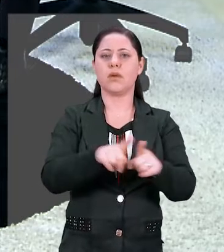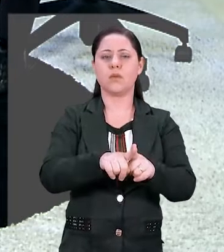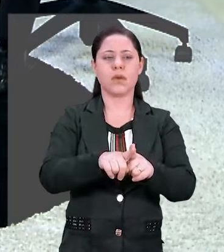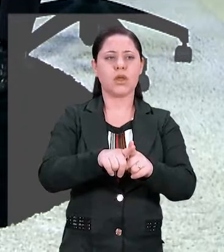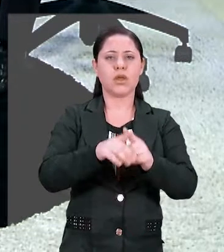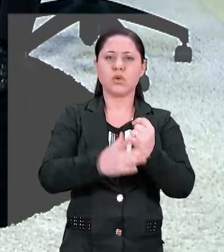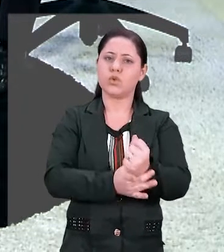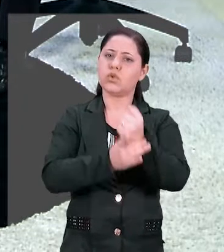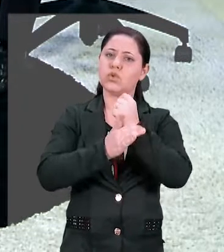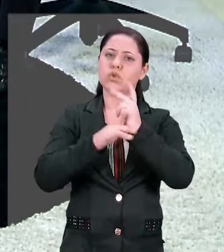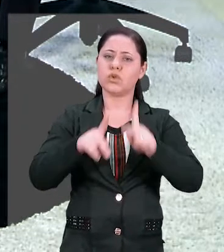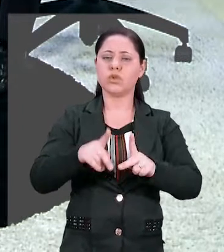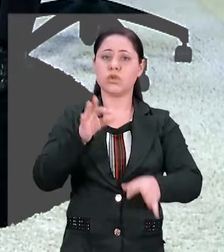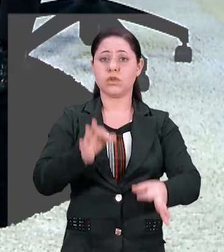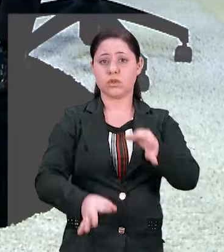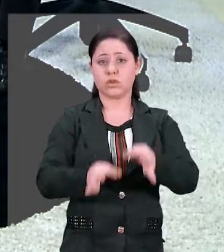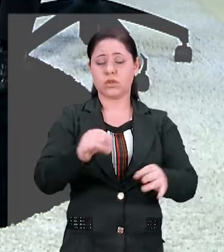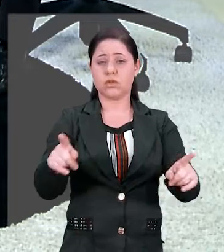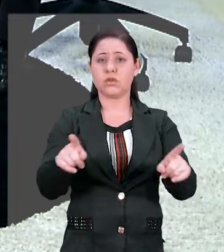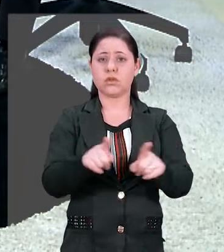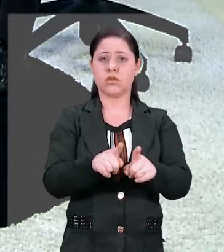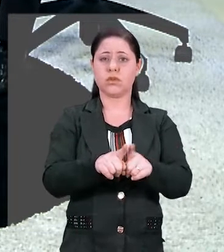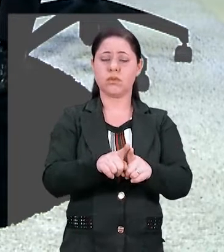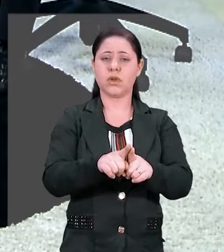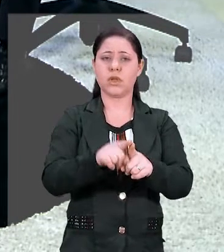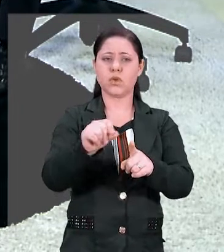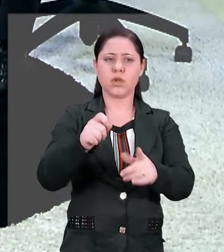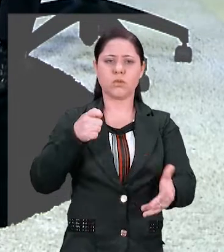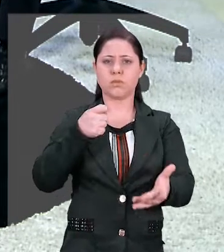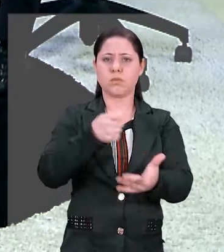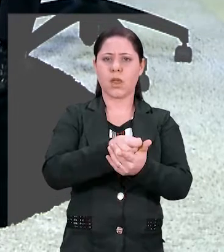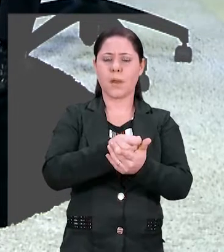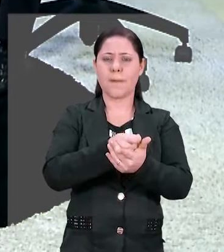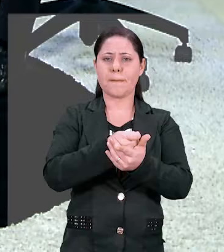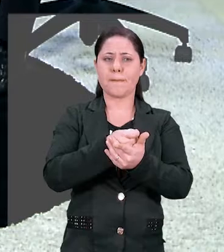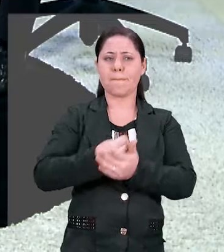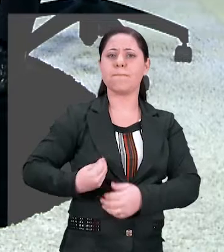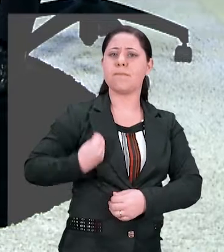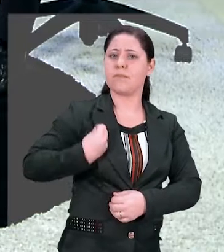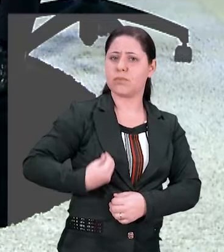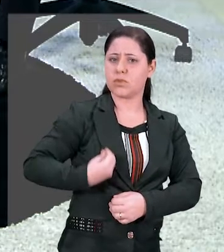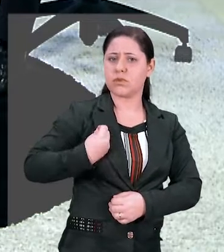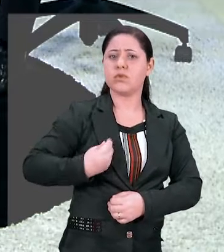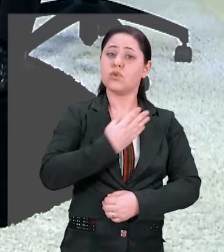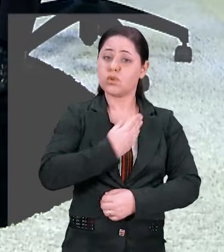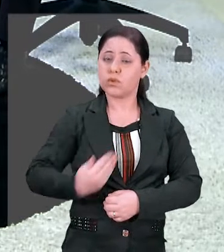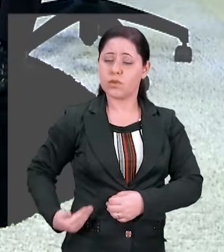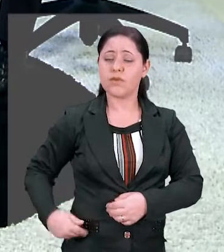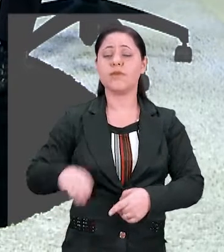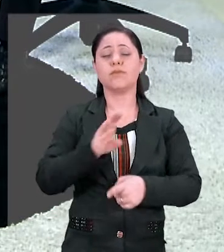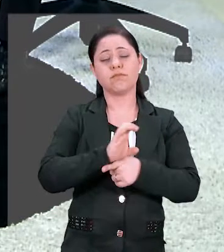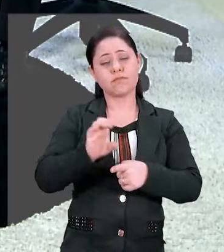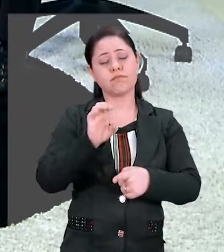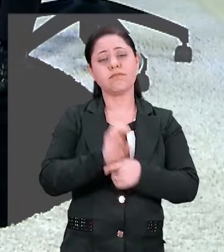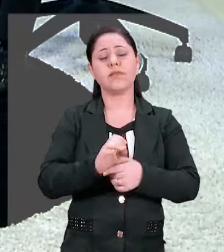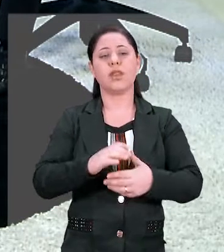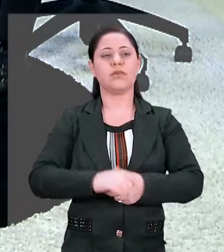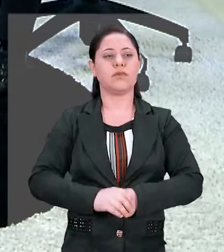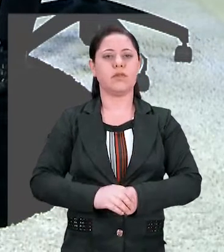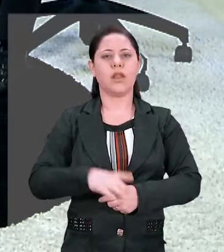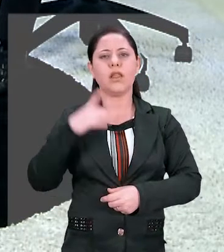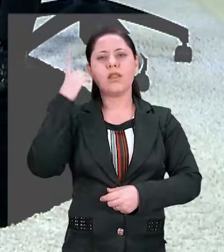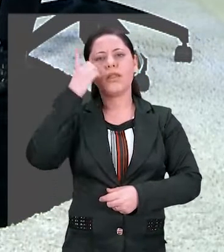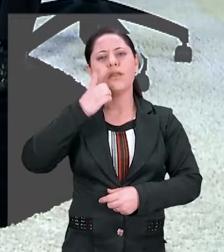nossa segurança pública e justiça através da efetiva participação do governo do Estado.